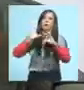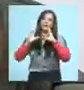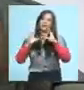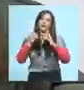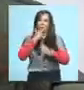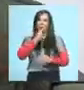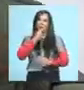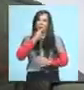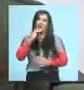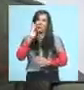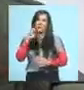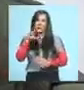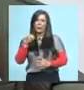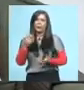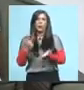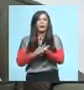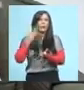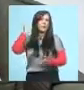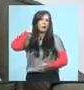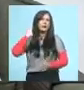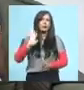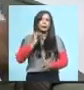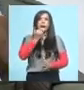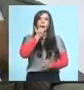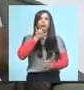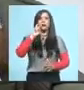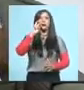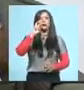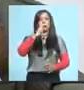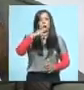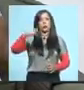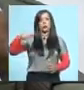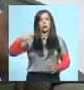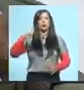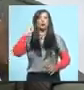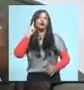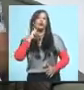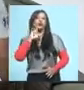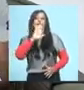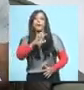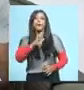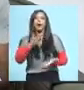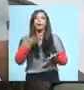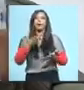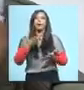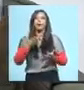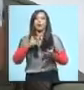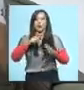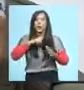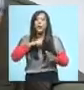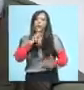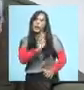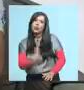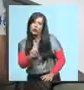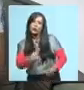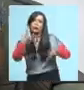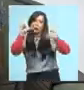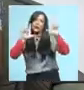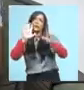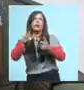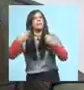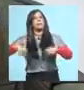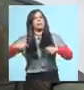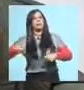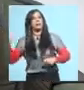Bruno, que, devido à meningite, perdeu a audição aos 5 meses de idade. E que, mesmo com o recurso do closed caption,